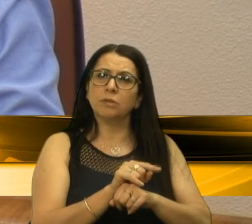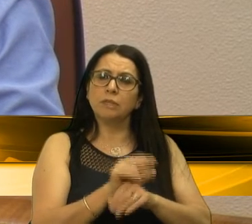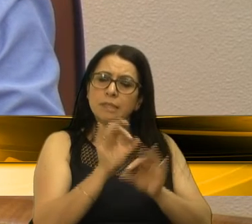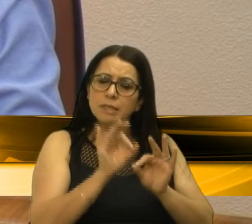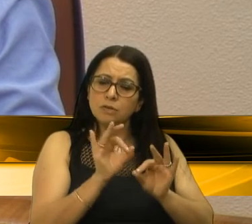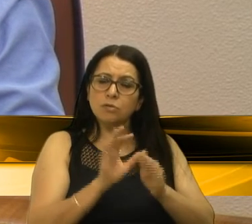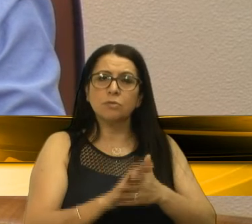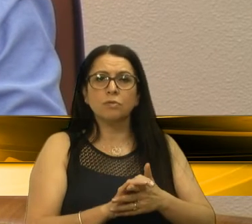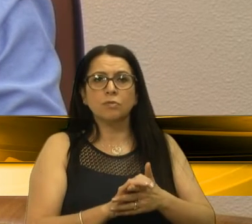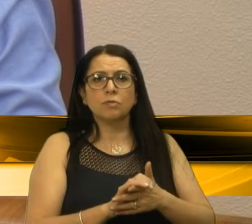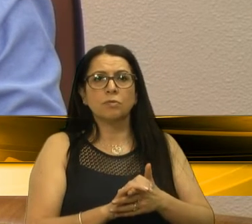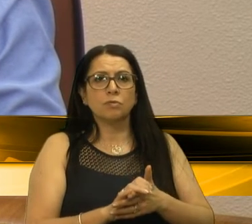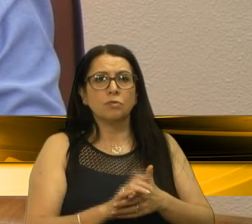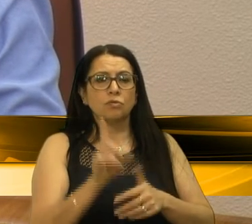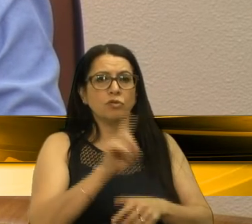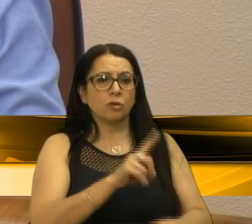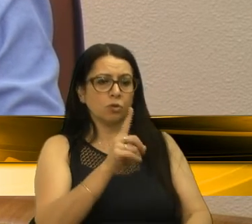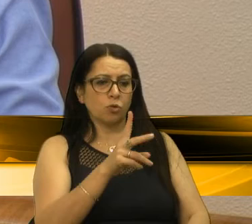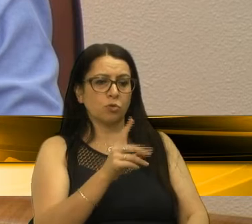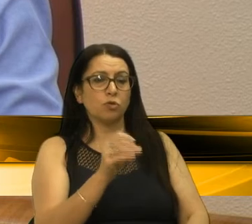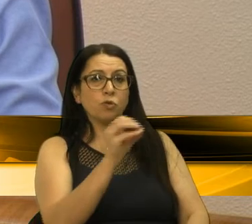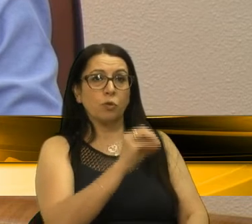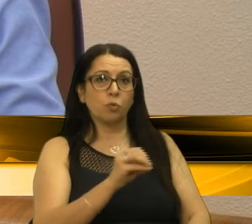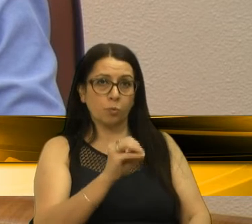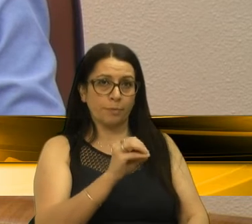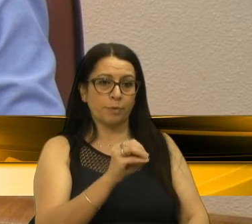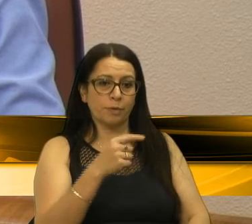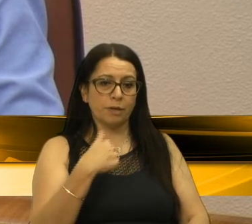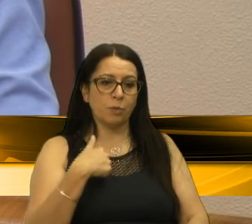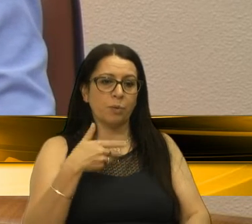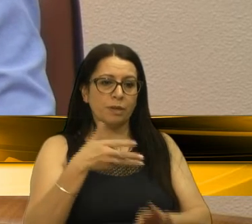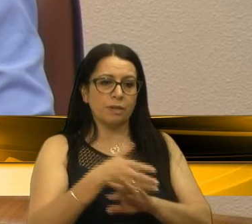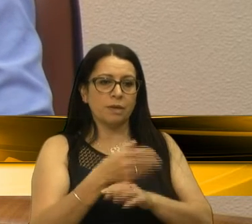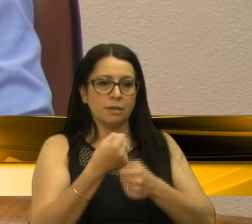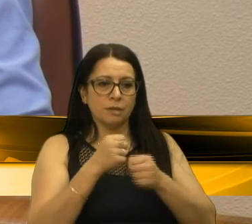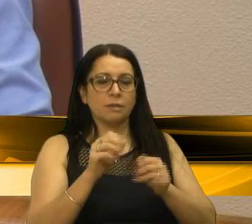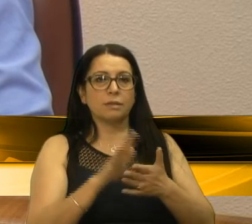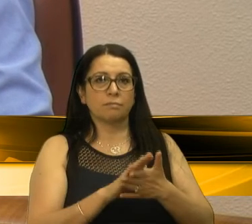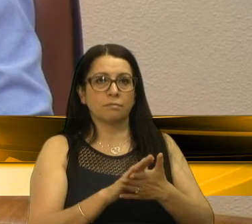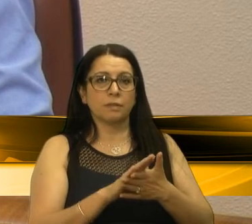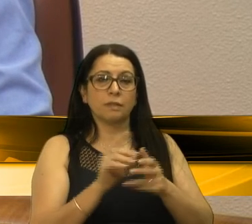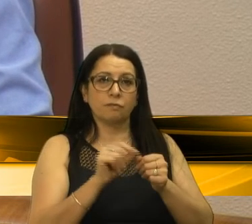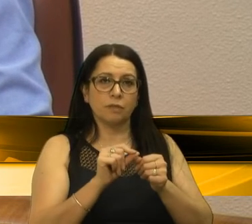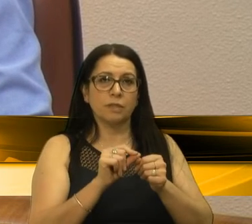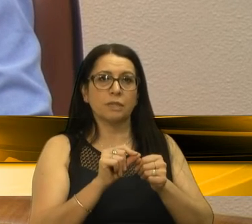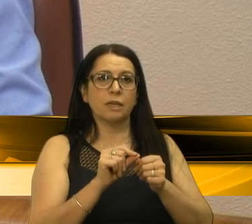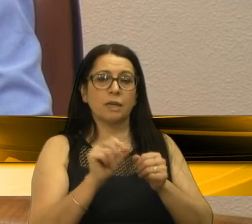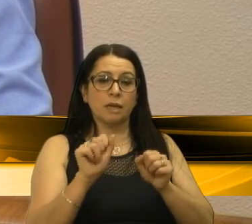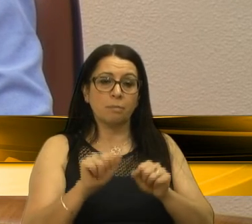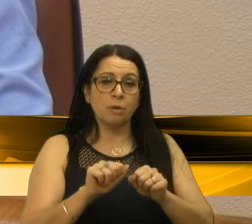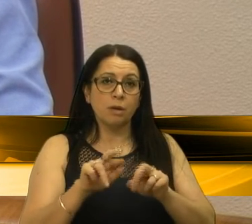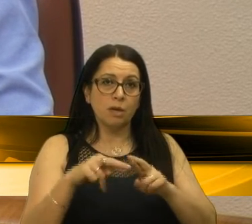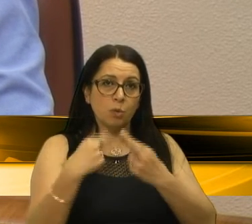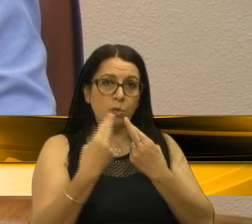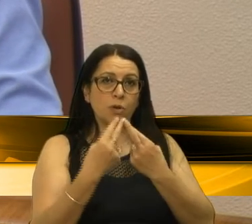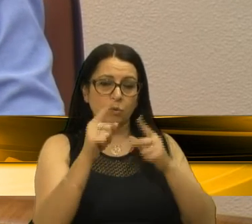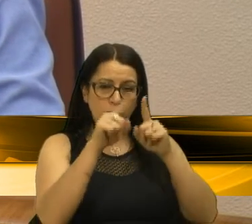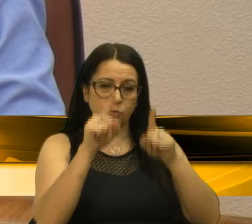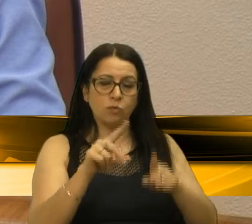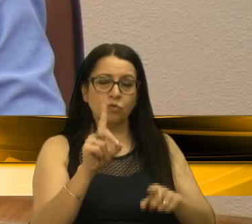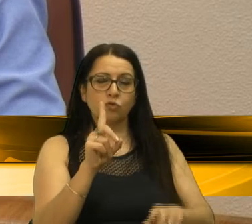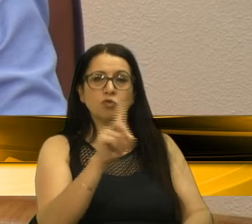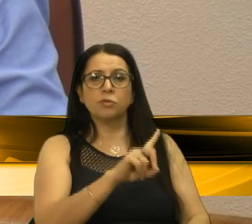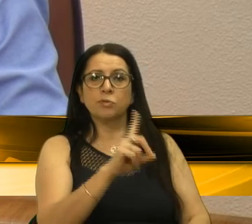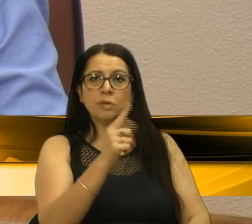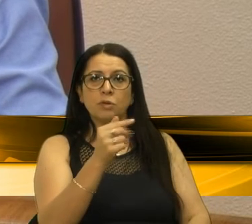direitinho, dia 12 de outubro, que foi o dia em que eu entrei na secretaria. Fizemos assembleia com os servidores no dia 17 de